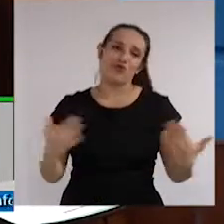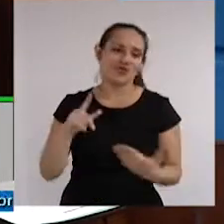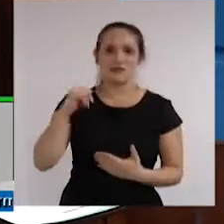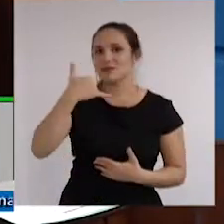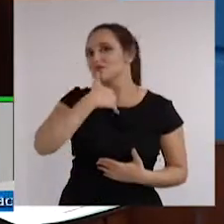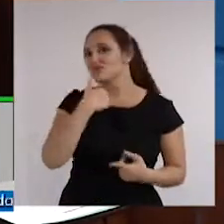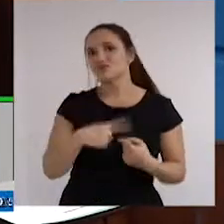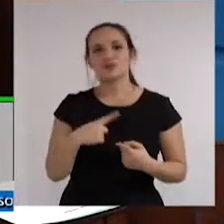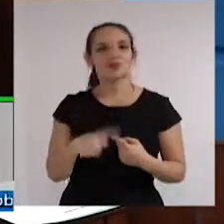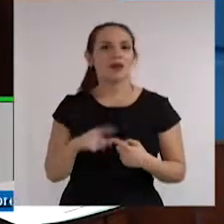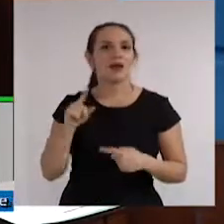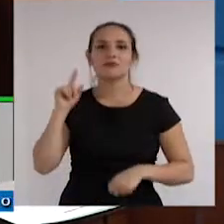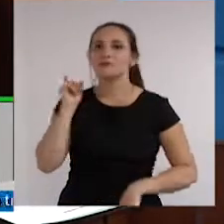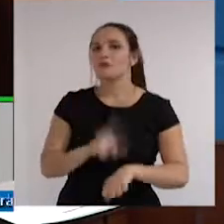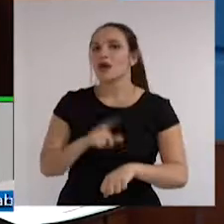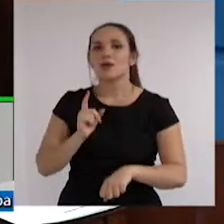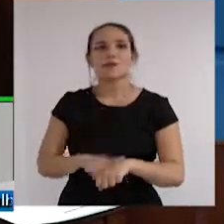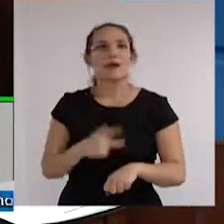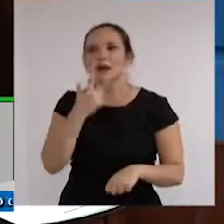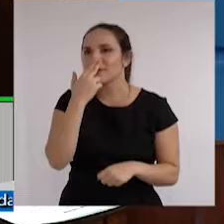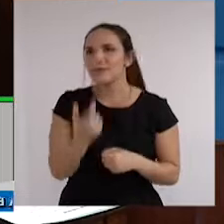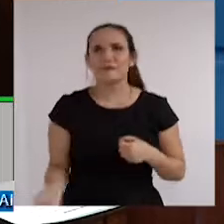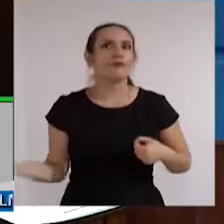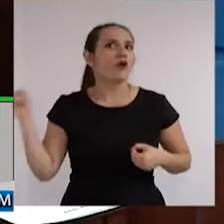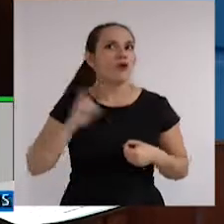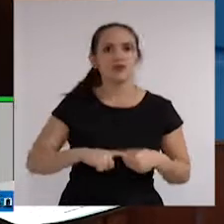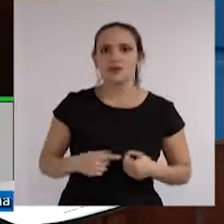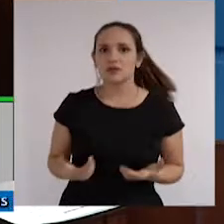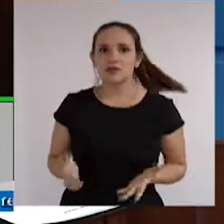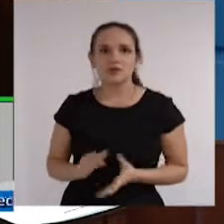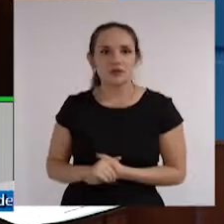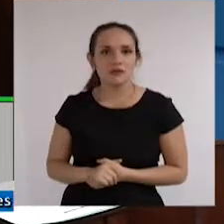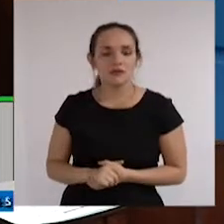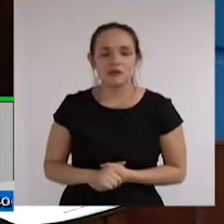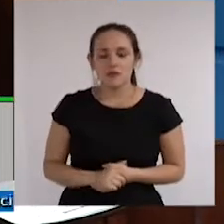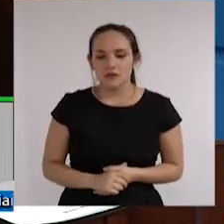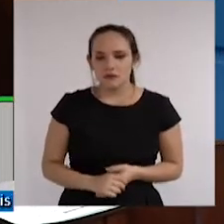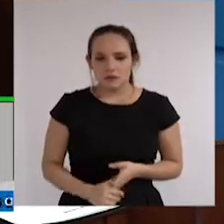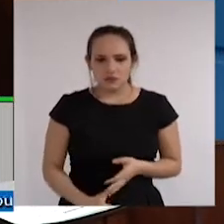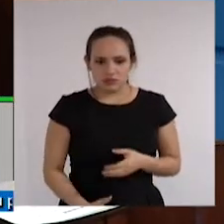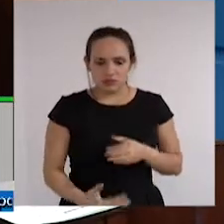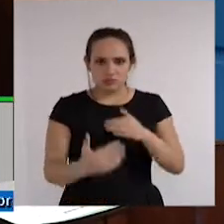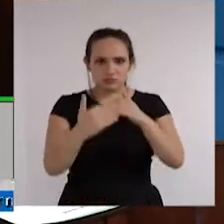vivendo uma época de retrocessos, de